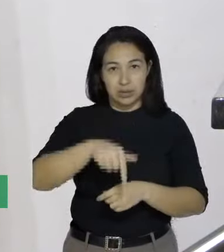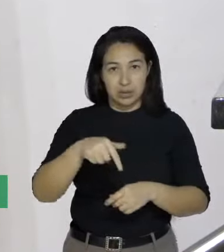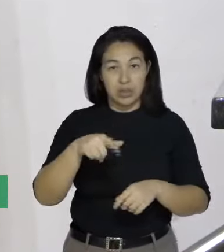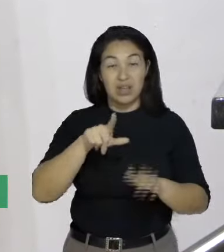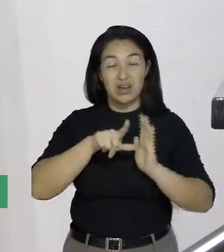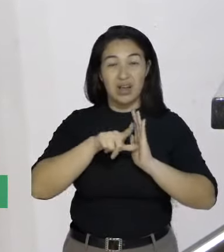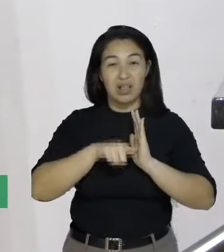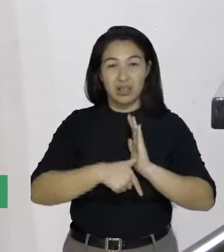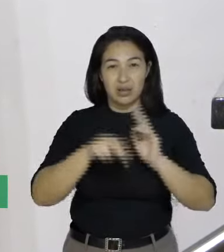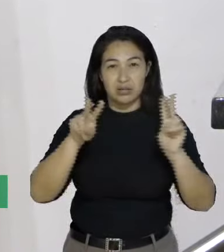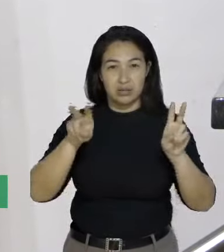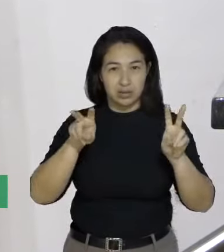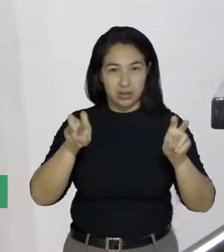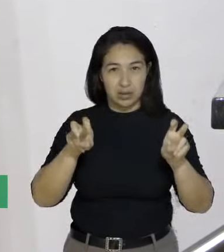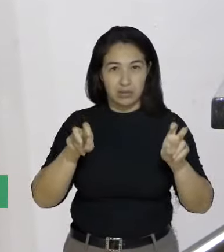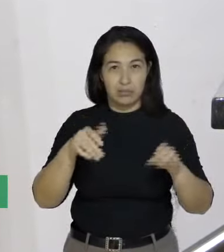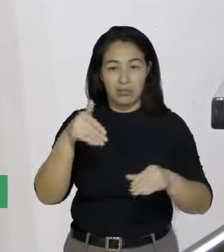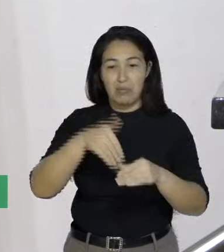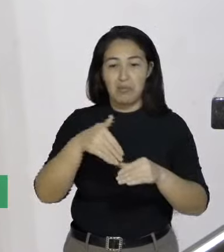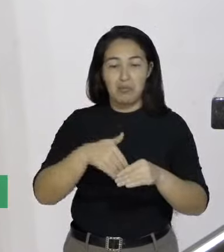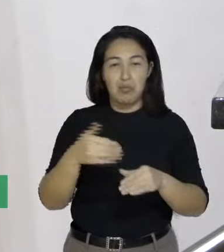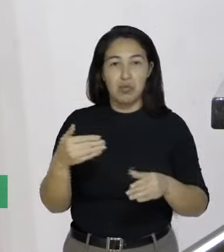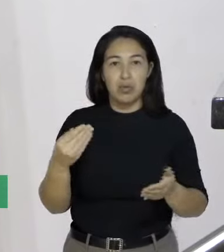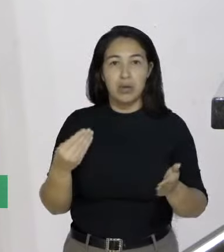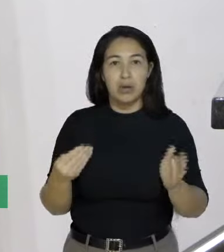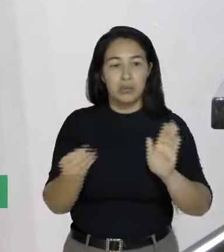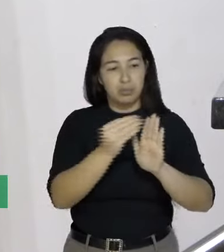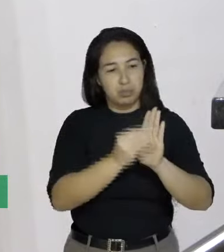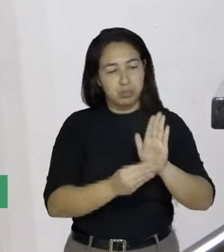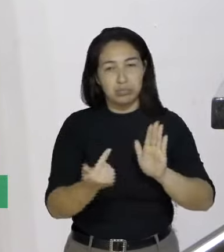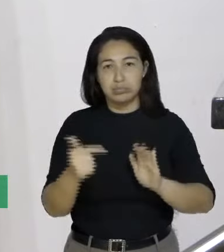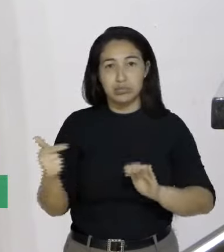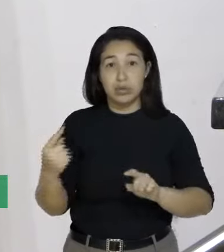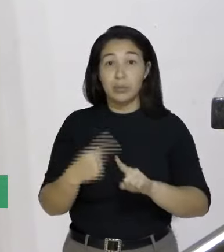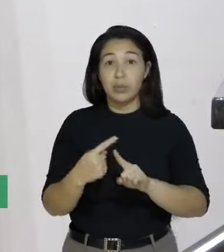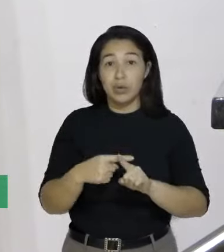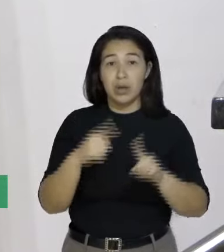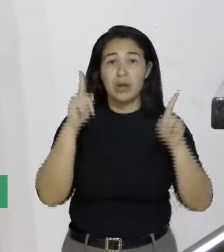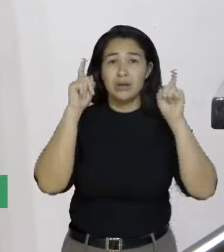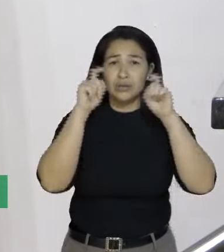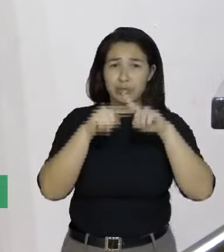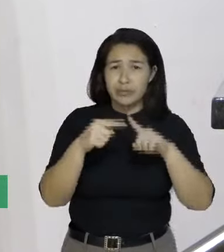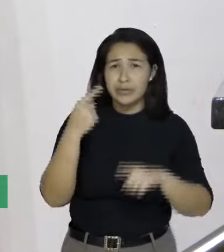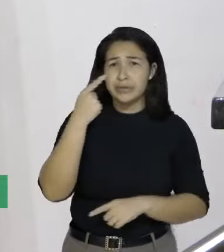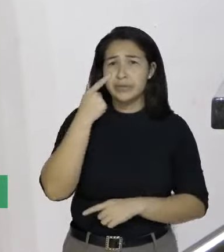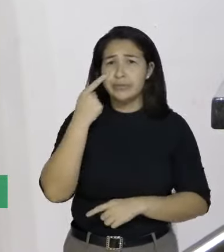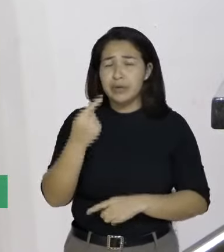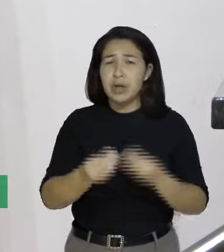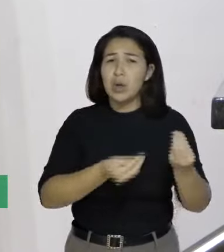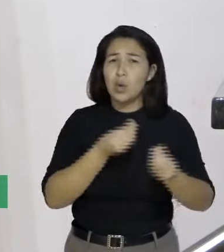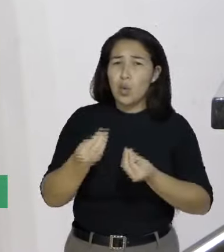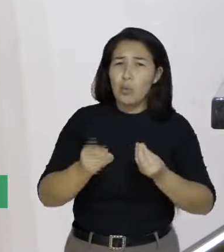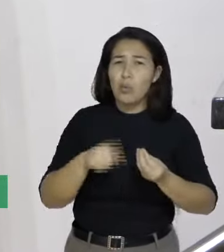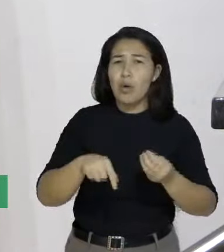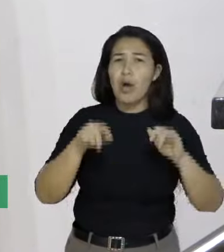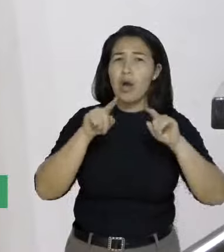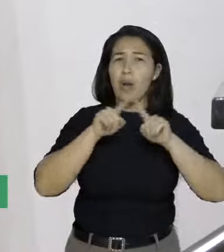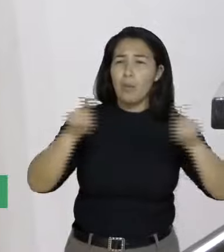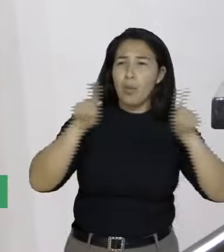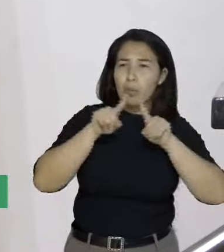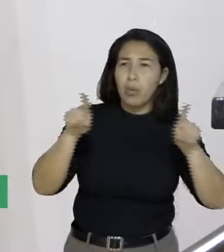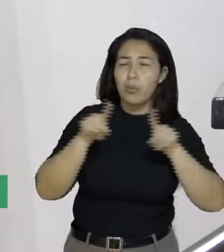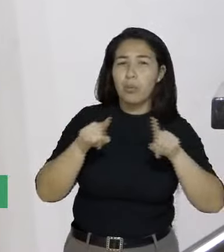de não colocar para votar esses assuntos até porque é muito difícil inclusive assunto que foi muito comentado durante